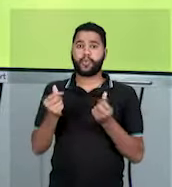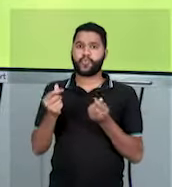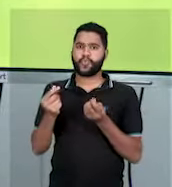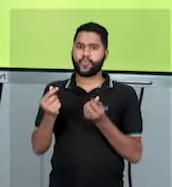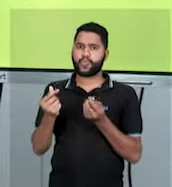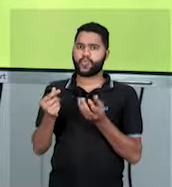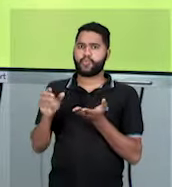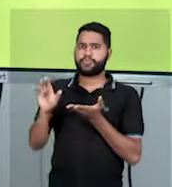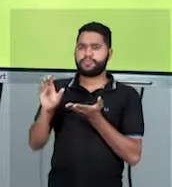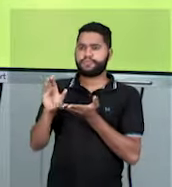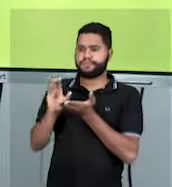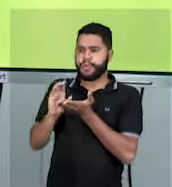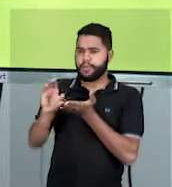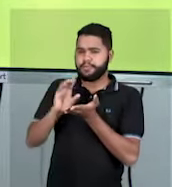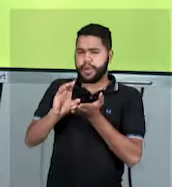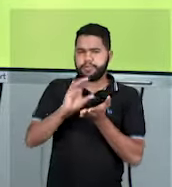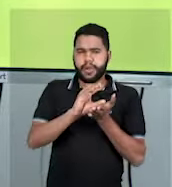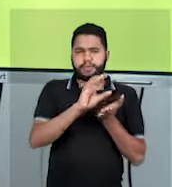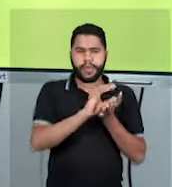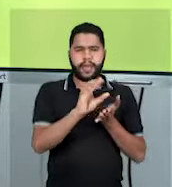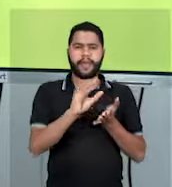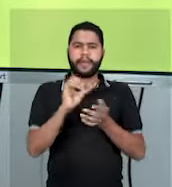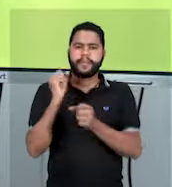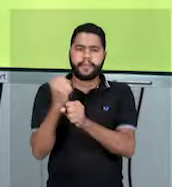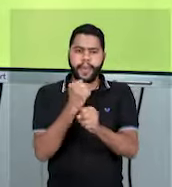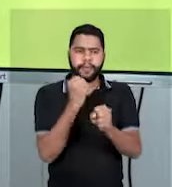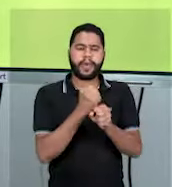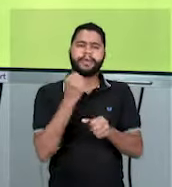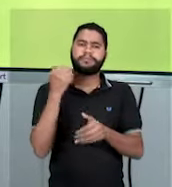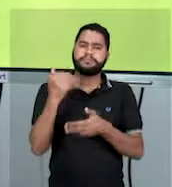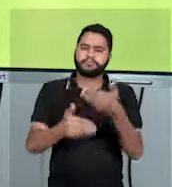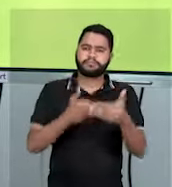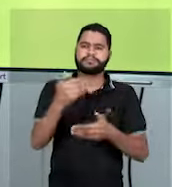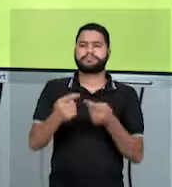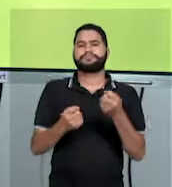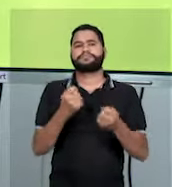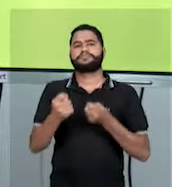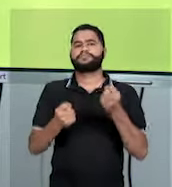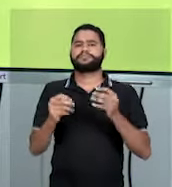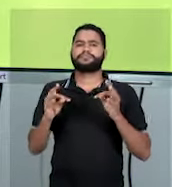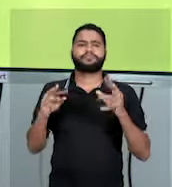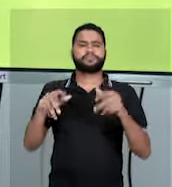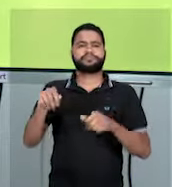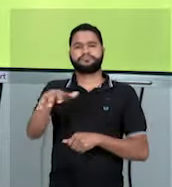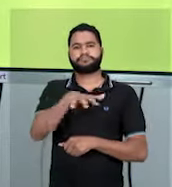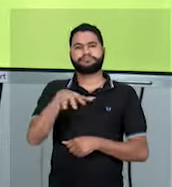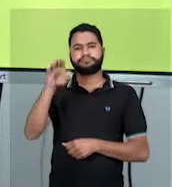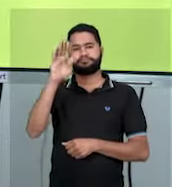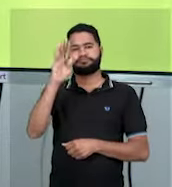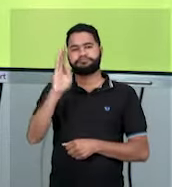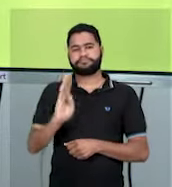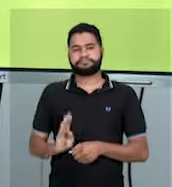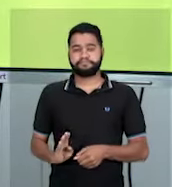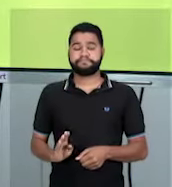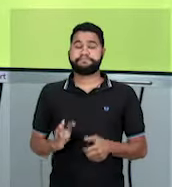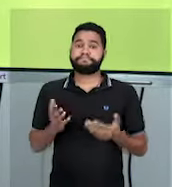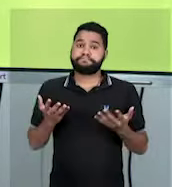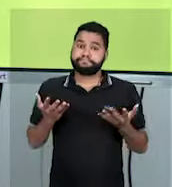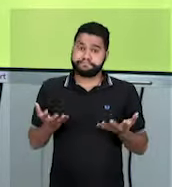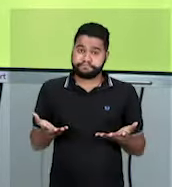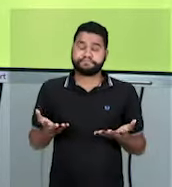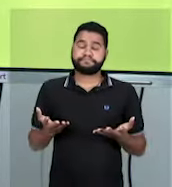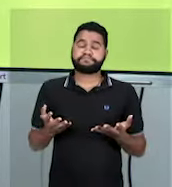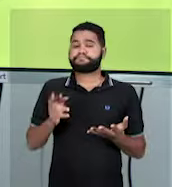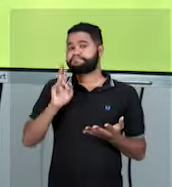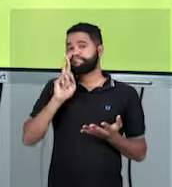de grande infraestrutura para, né, o desenvolvimento econômico de todas as regiões do país. Acaba que o resultado do